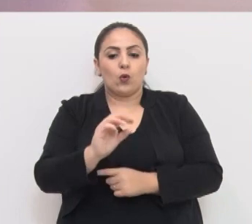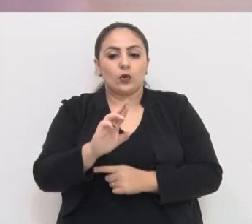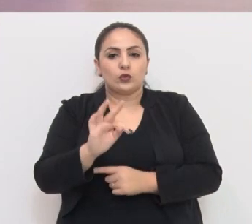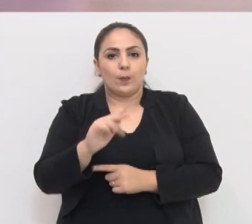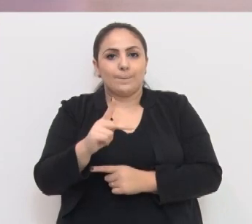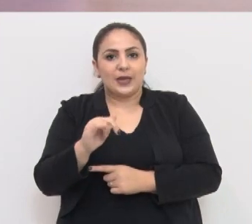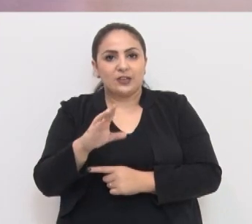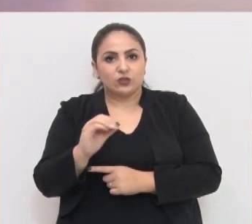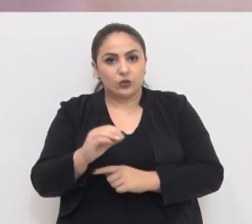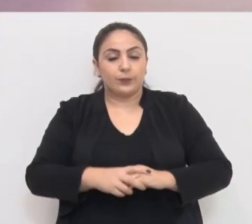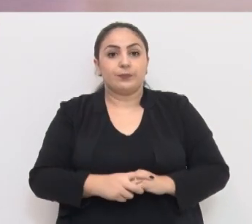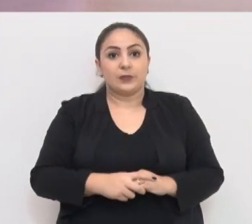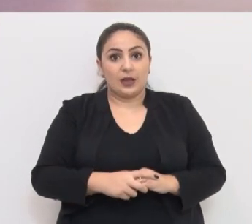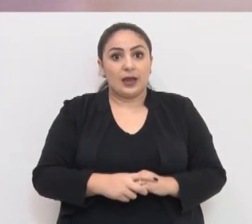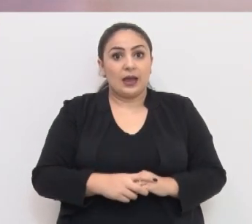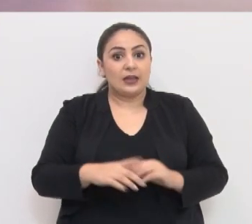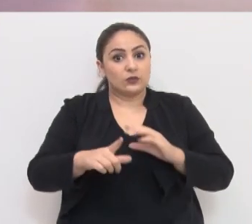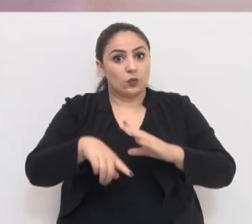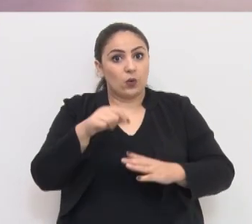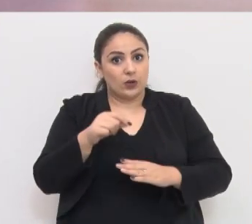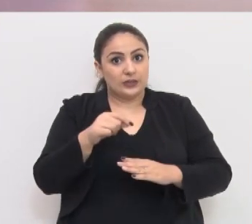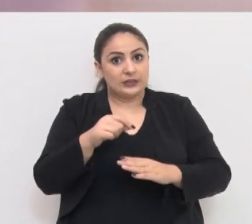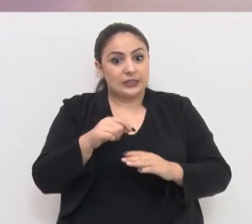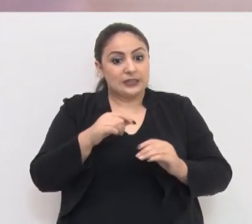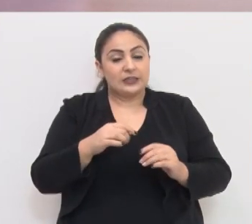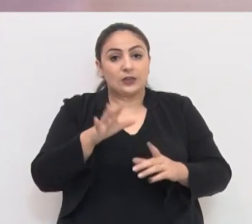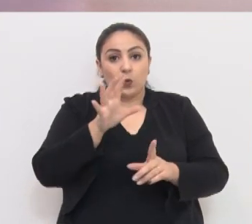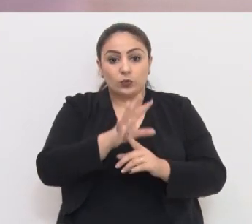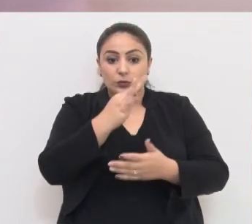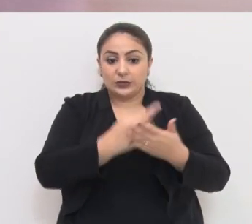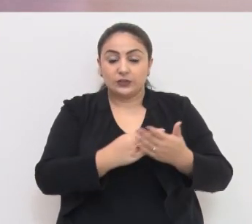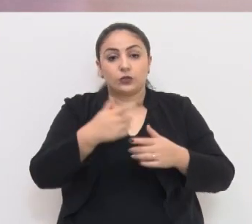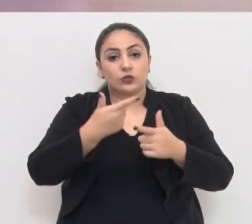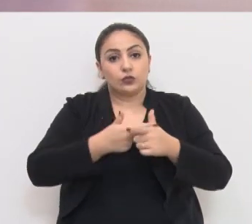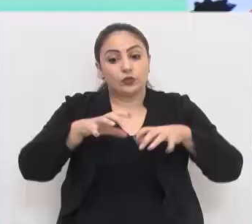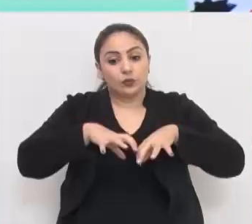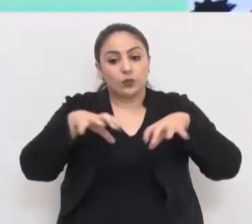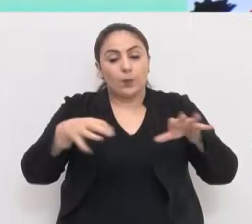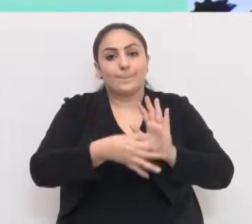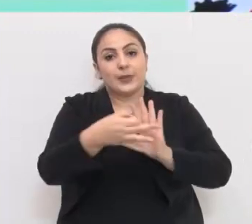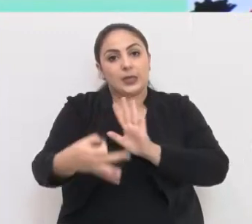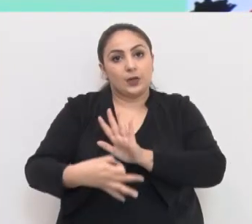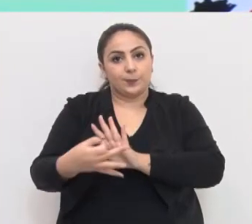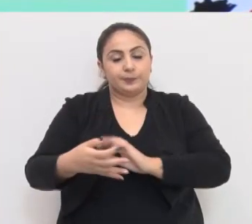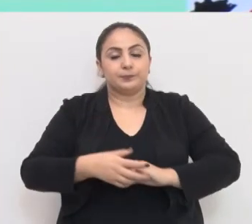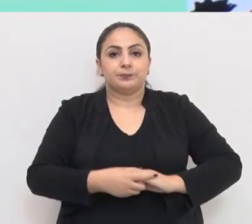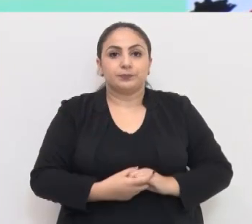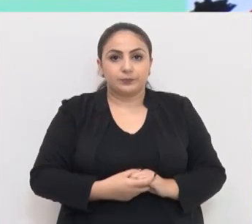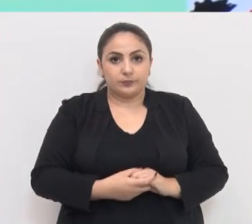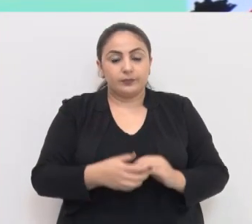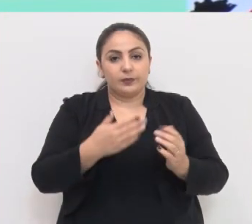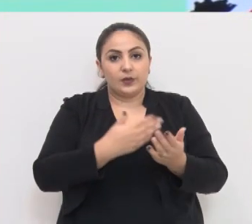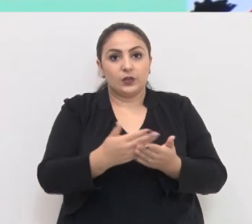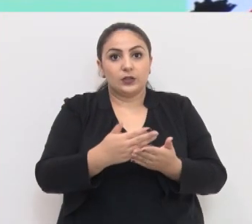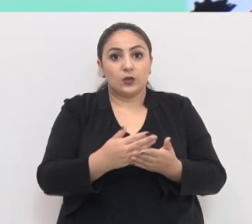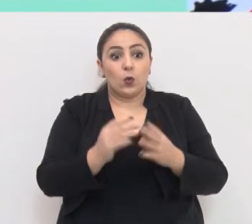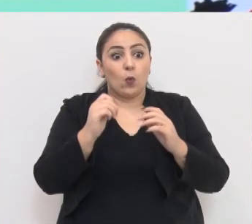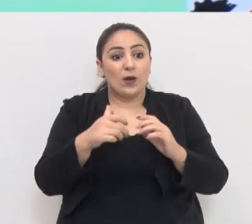ver na reportagem, a decisão de rejeitar o texto dividiu opiniões. Na ordem do dia, o veto total